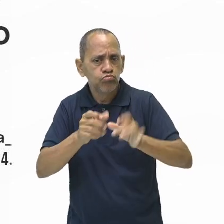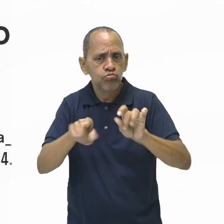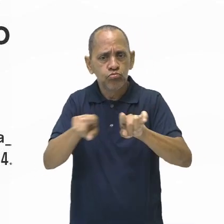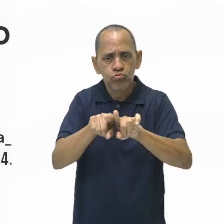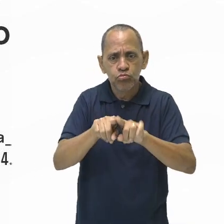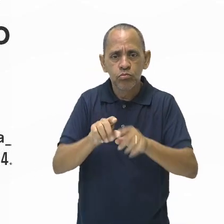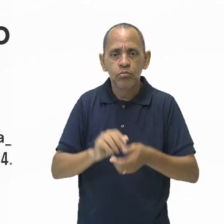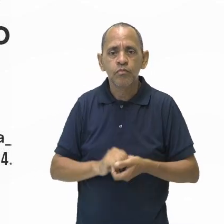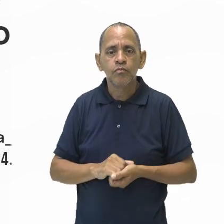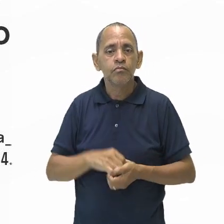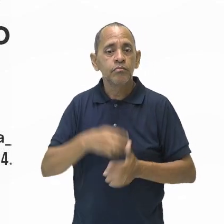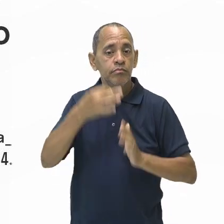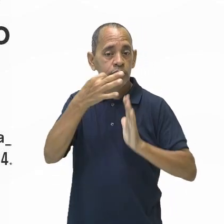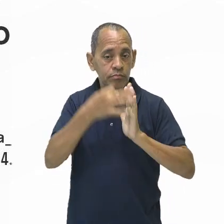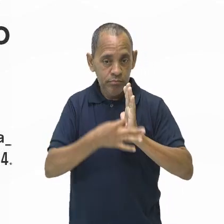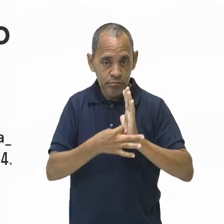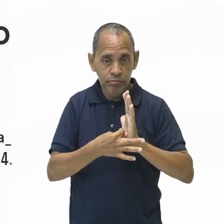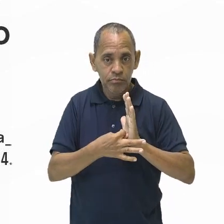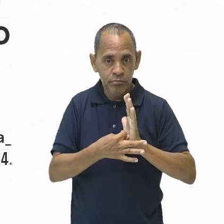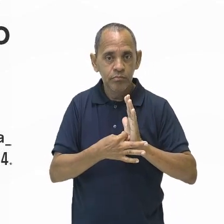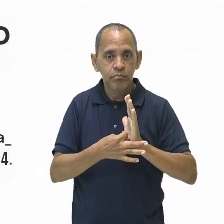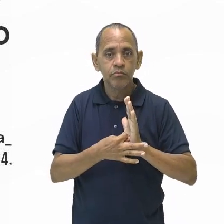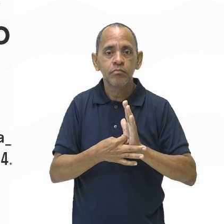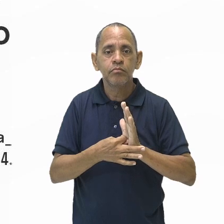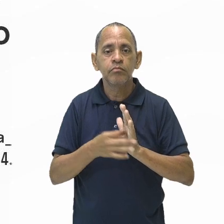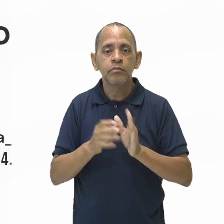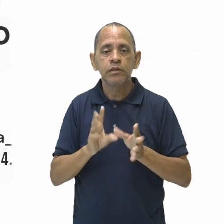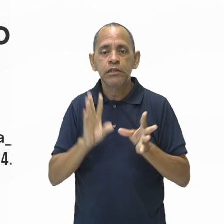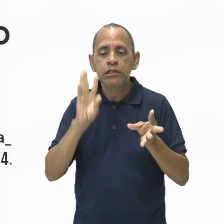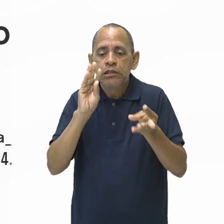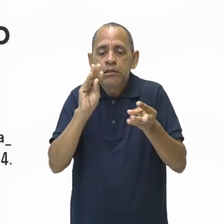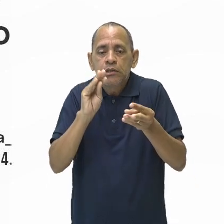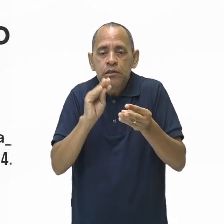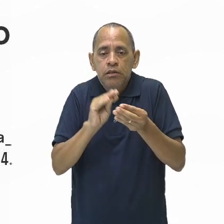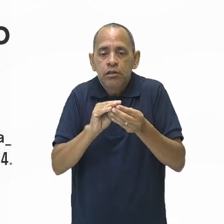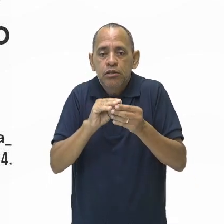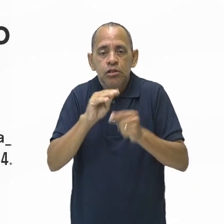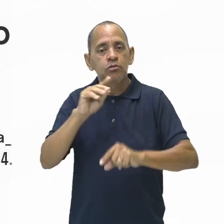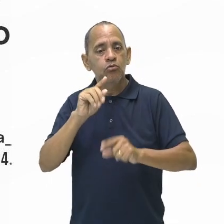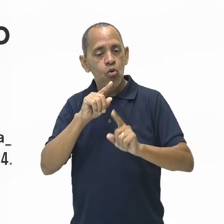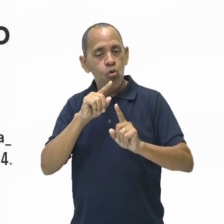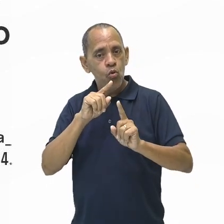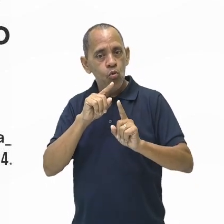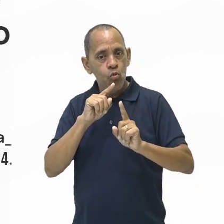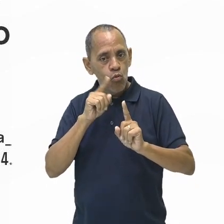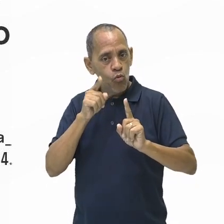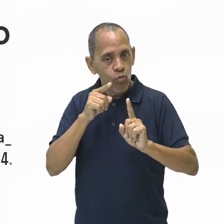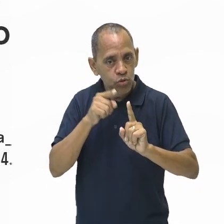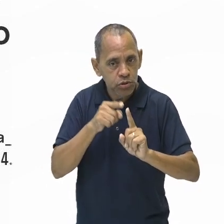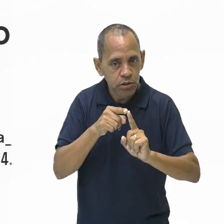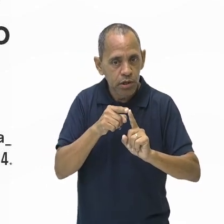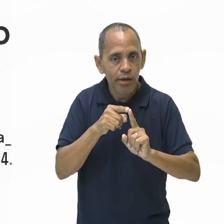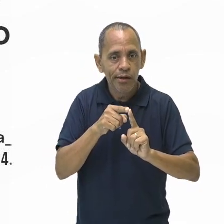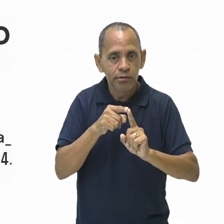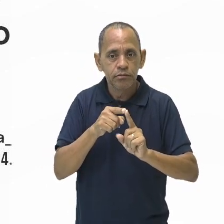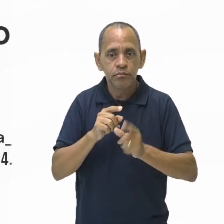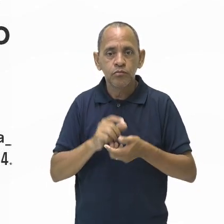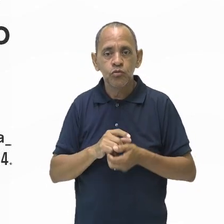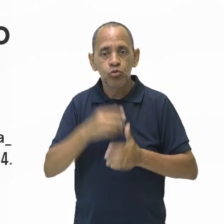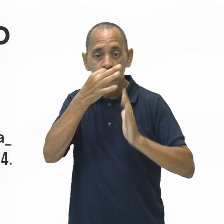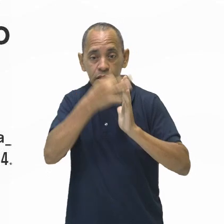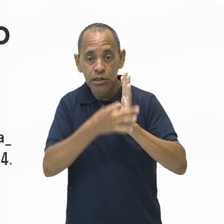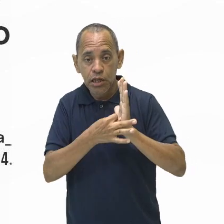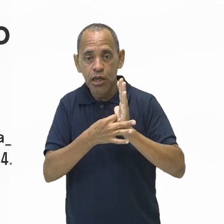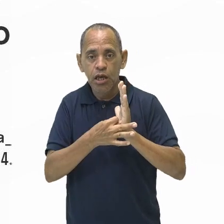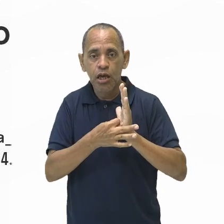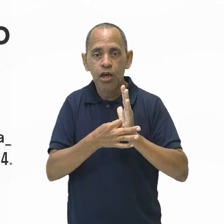resumo é um texto que sintetiza o objeto a ser resenhado, sem julgamento de